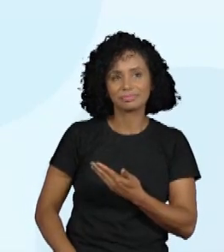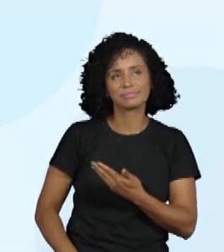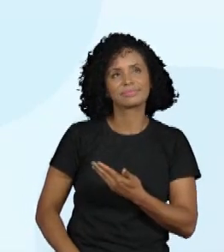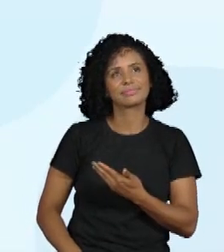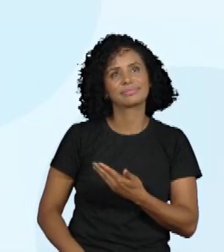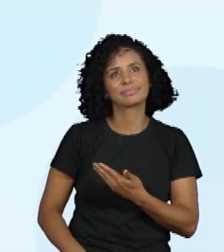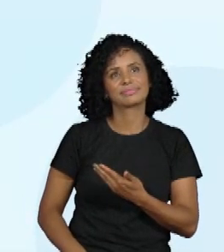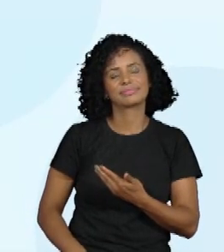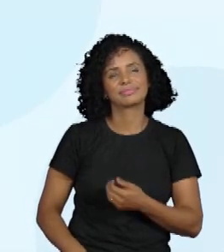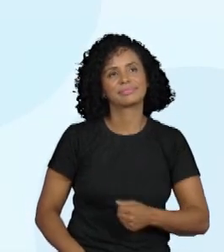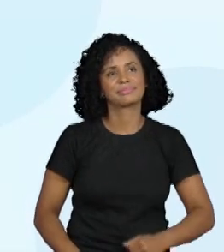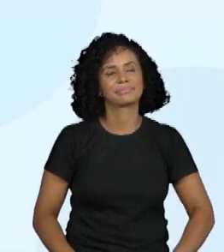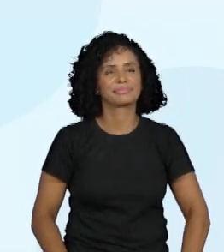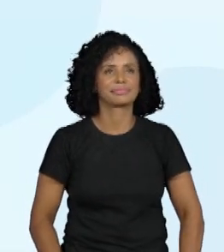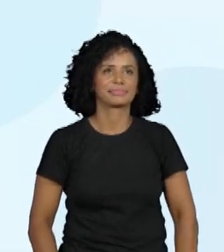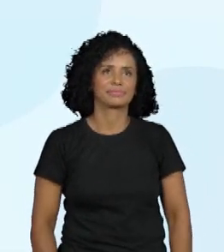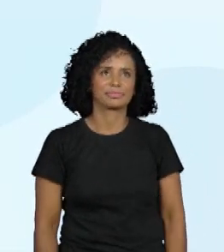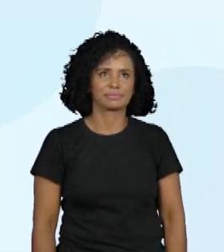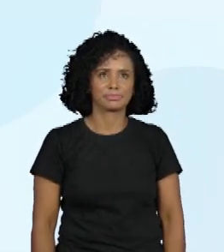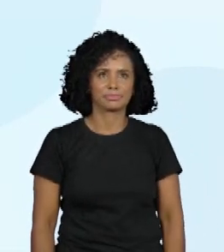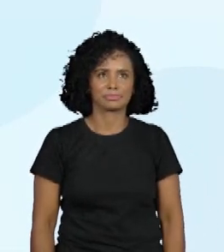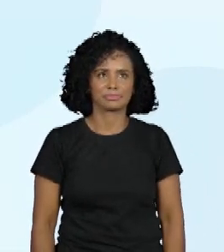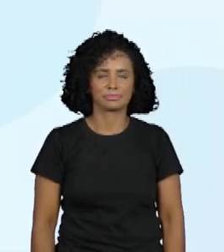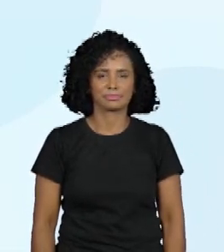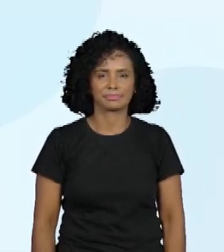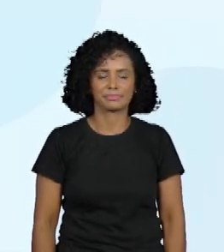nossa atividade. Olha só.